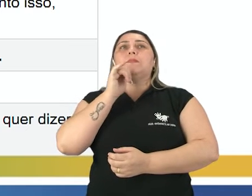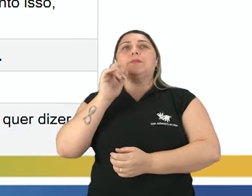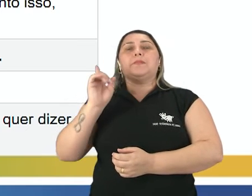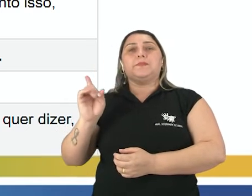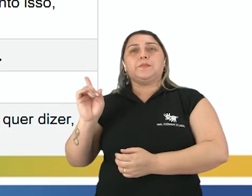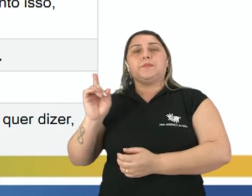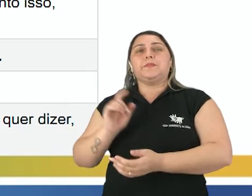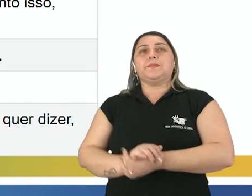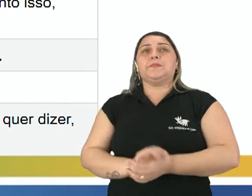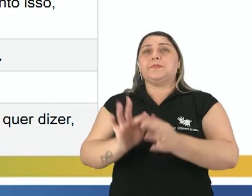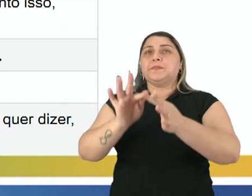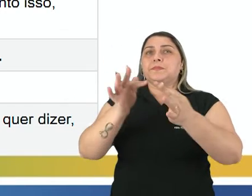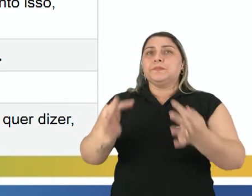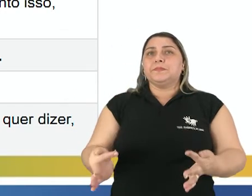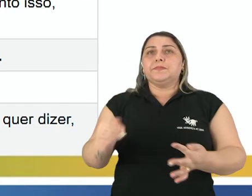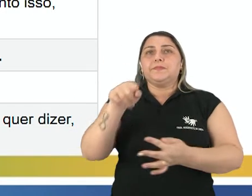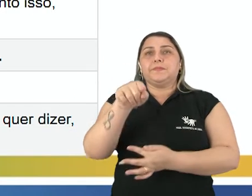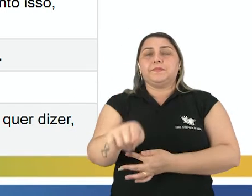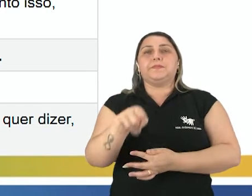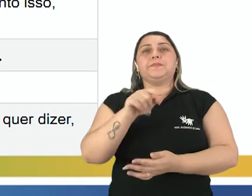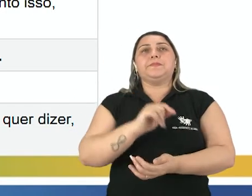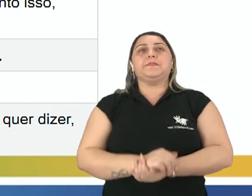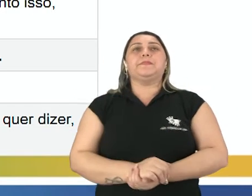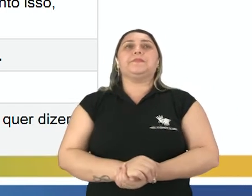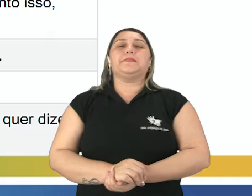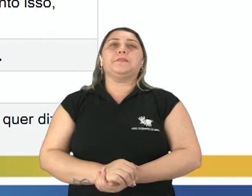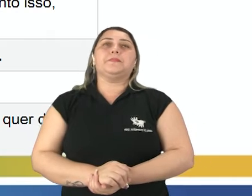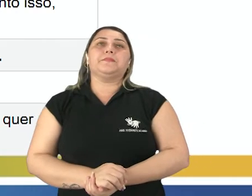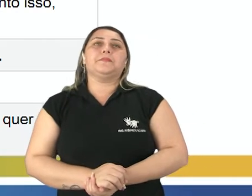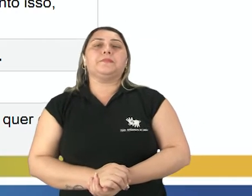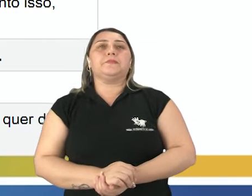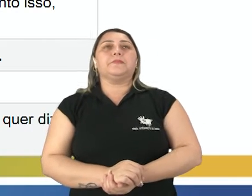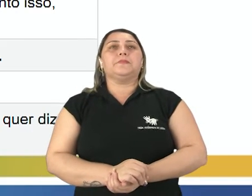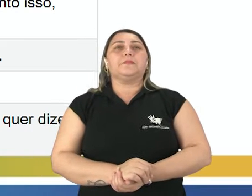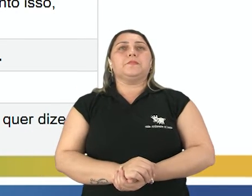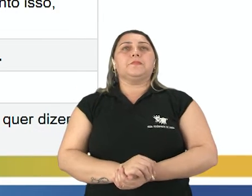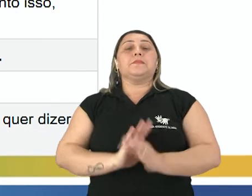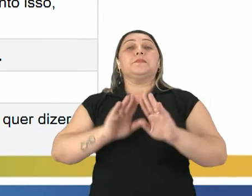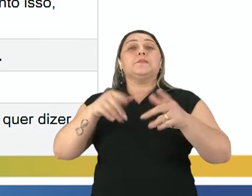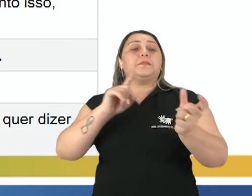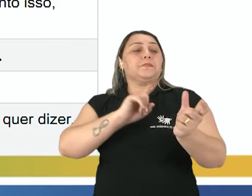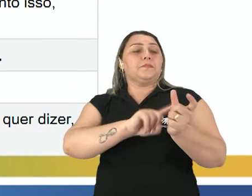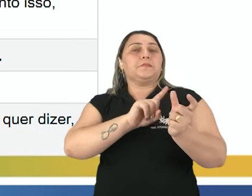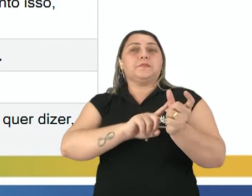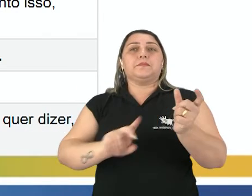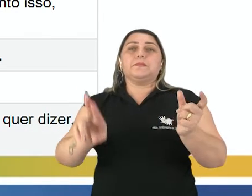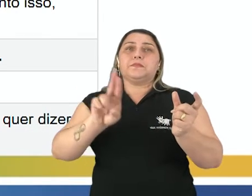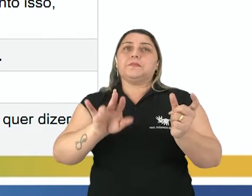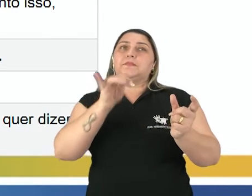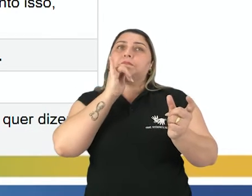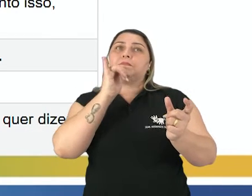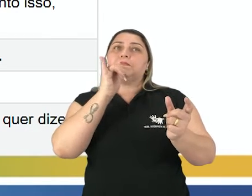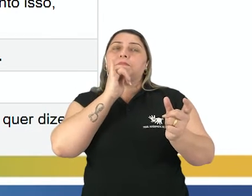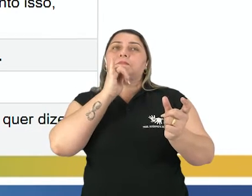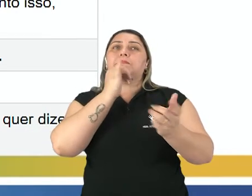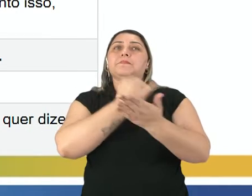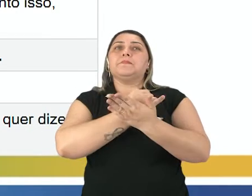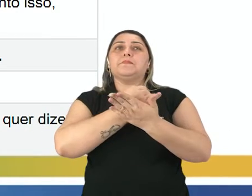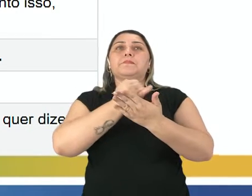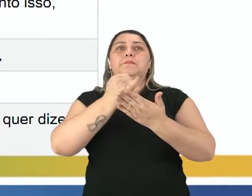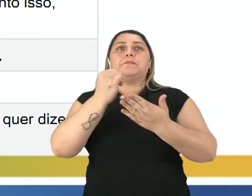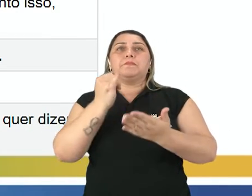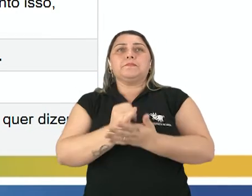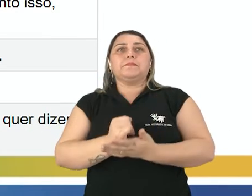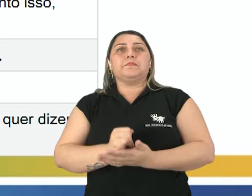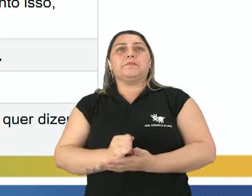simplesinho para vocês, que vai fazer essa menção de que palavras utilizar, né? Por exemplo, na introdução, no começo,